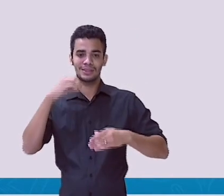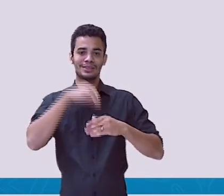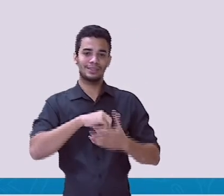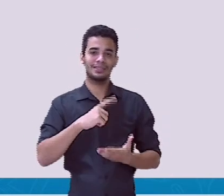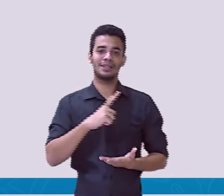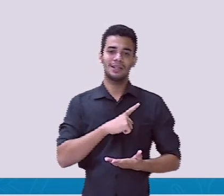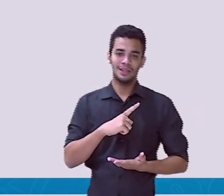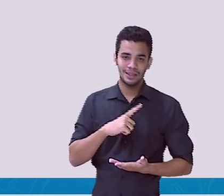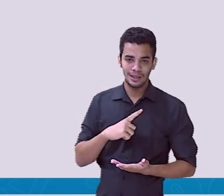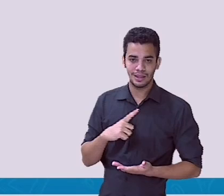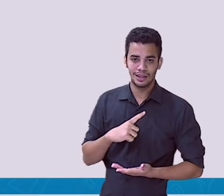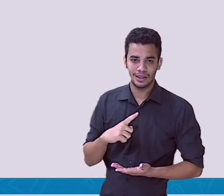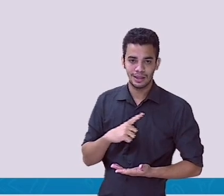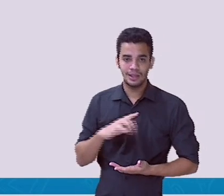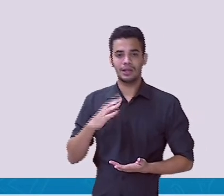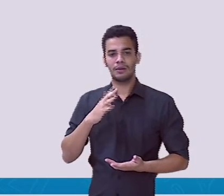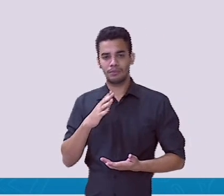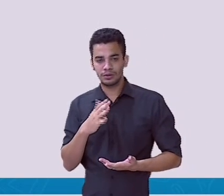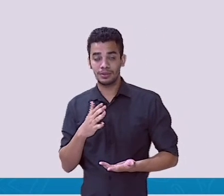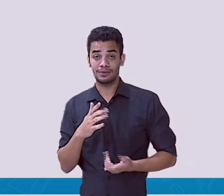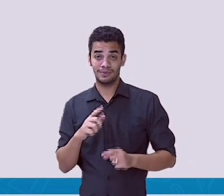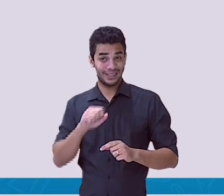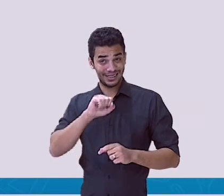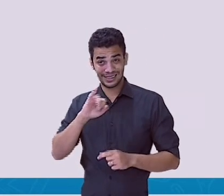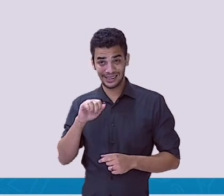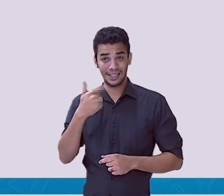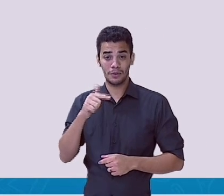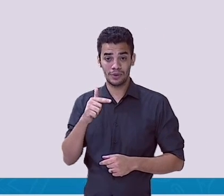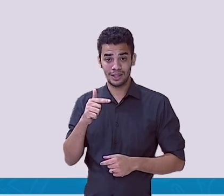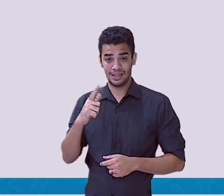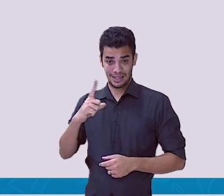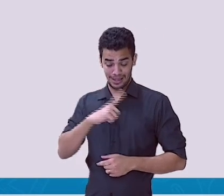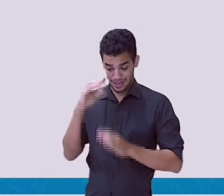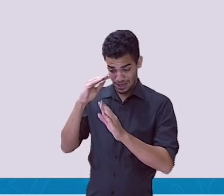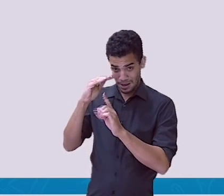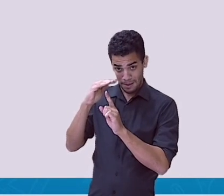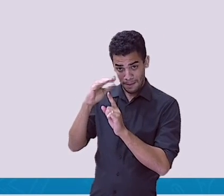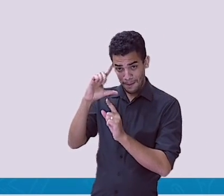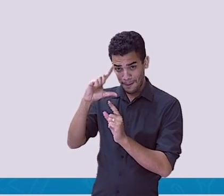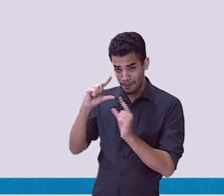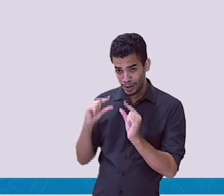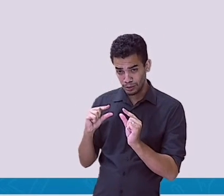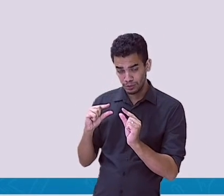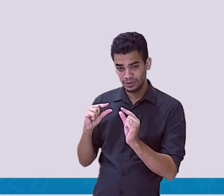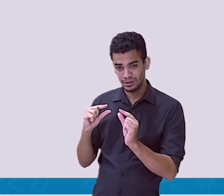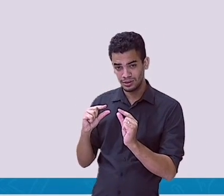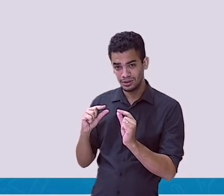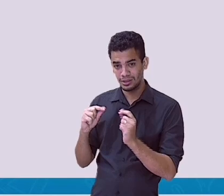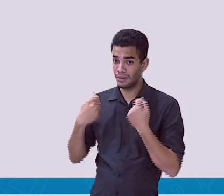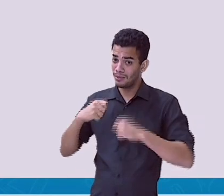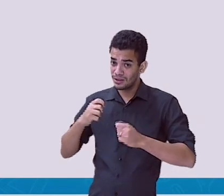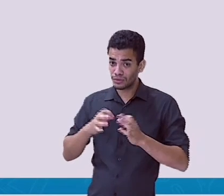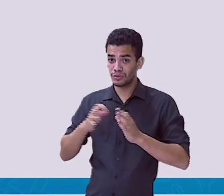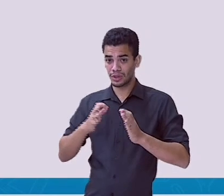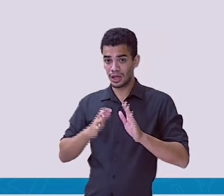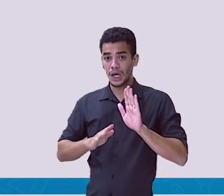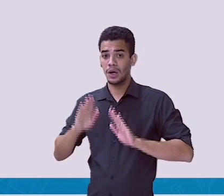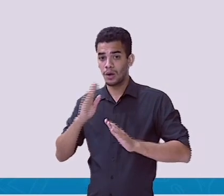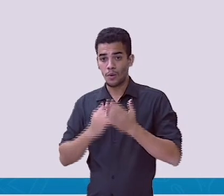de corte ou qualquer coisa, ela não vai conseguir ter uma cicatrização bacana. Então, a gente precisa organizar o número